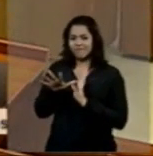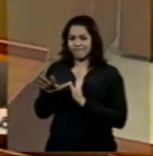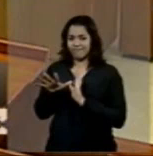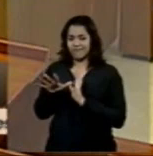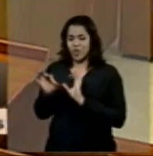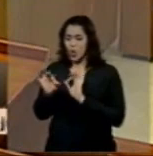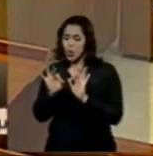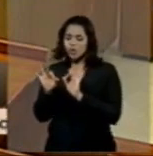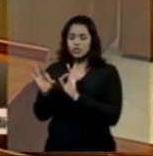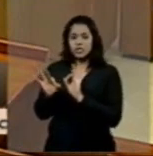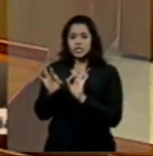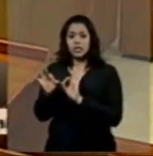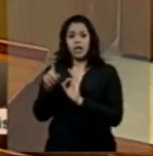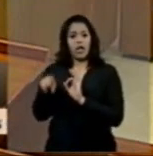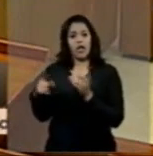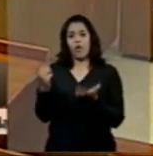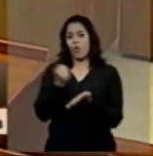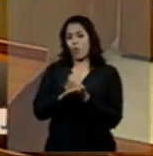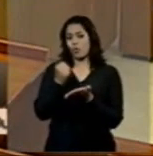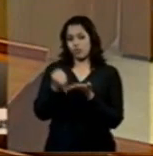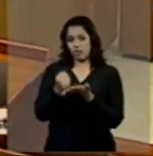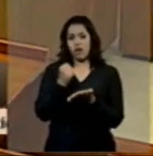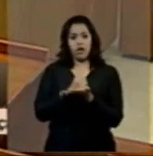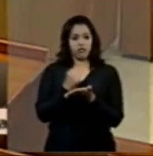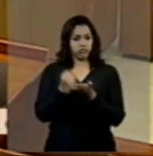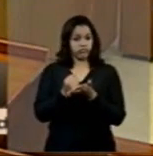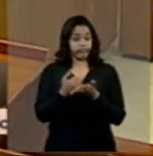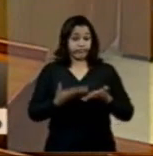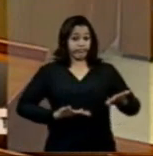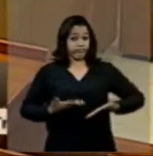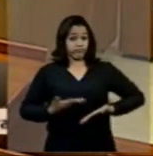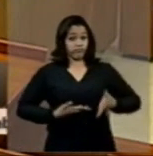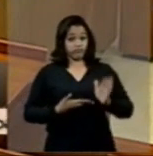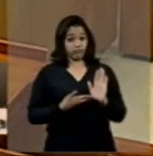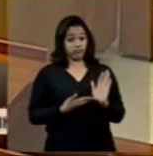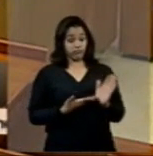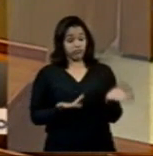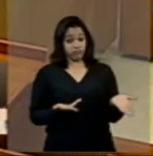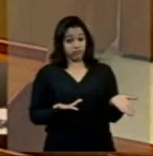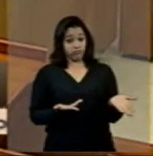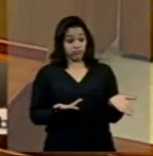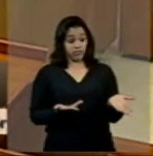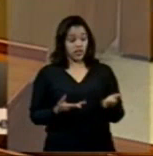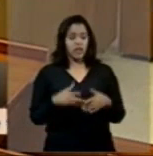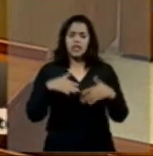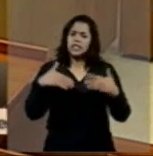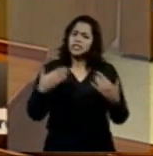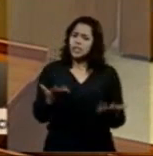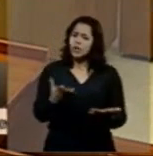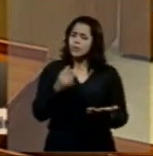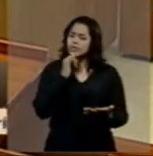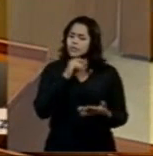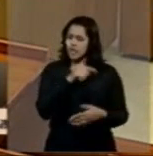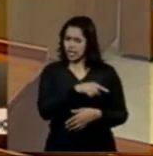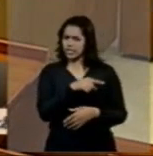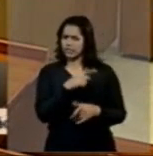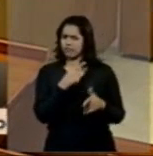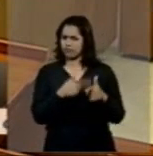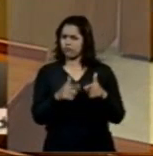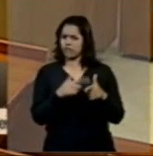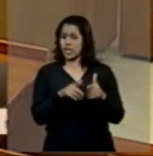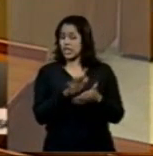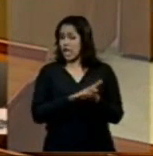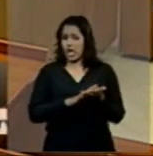de forma fraudulenta foi um contrato de prestação de serviço. Ou seja, nesses casos, obviamente,